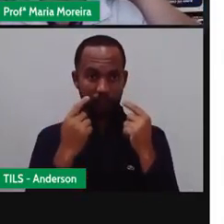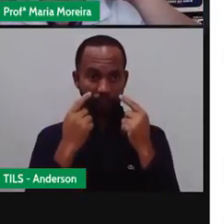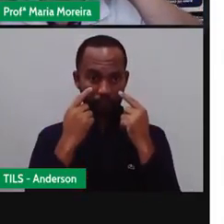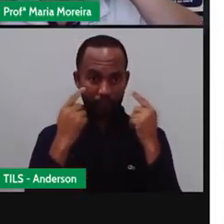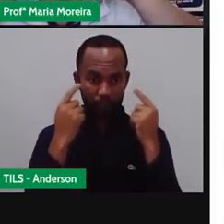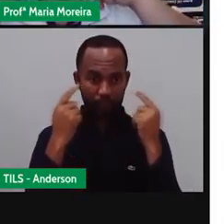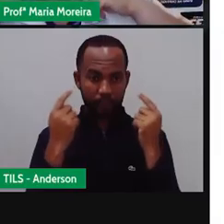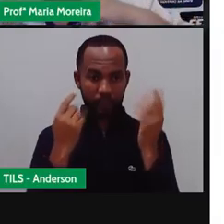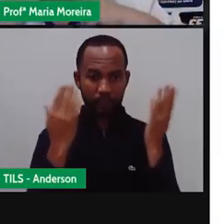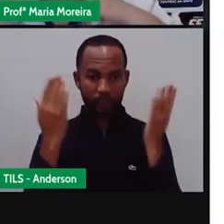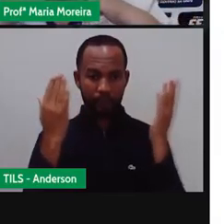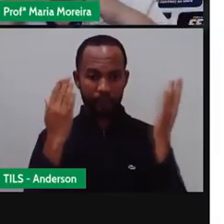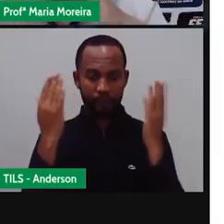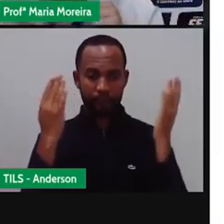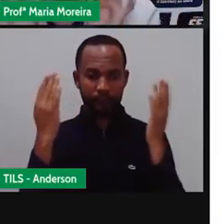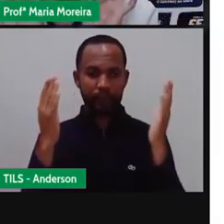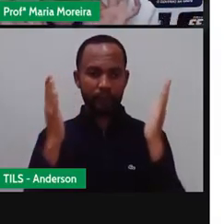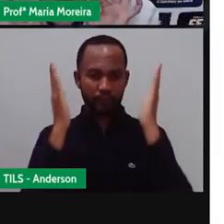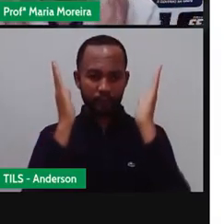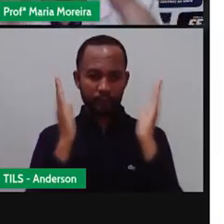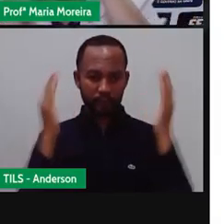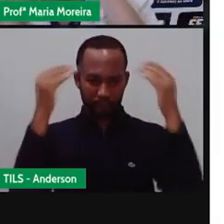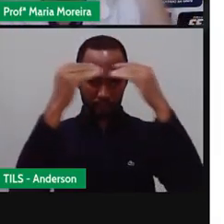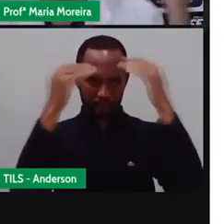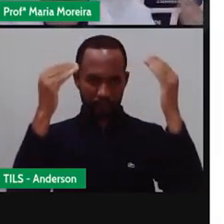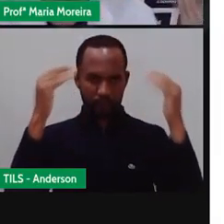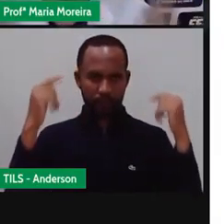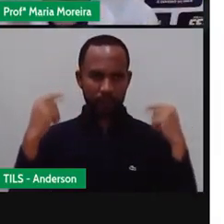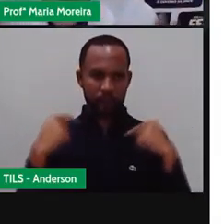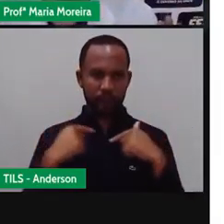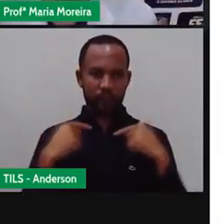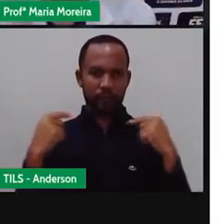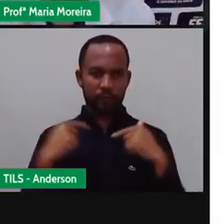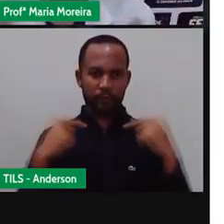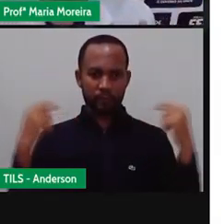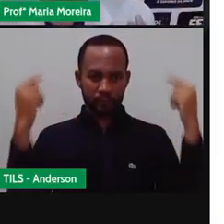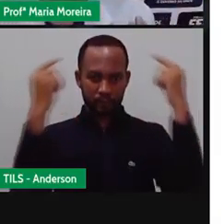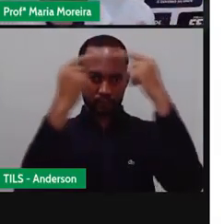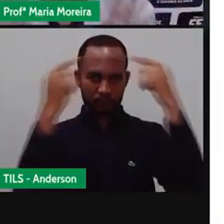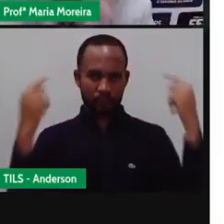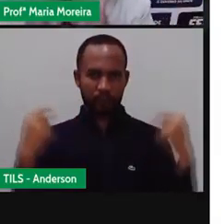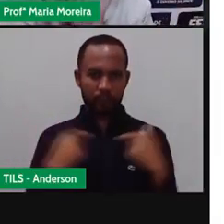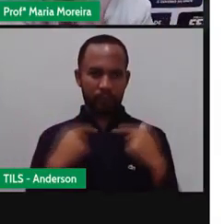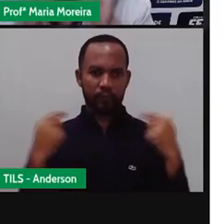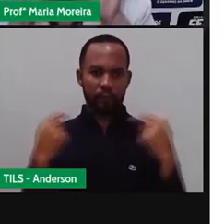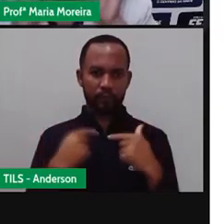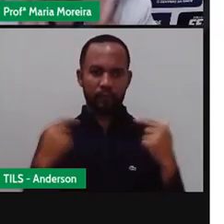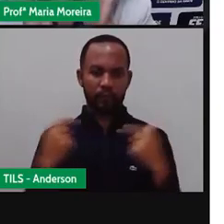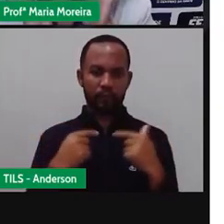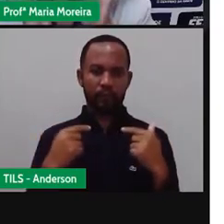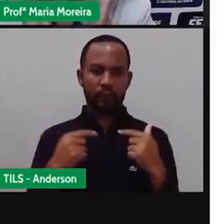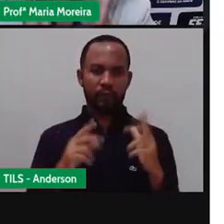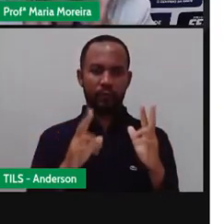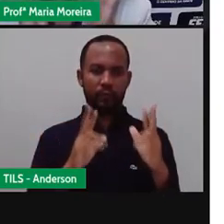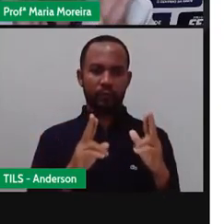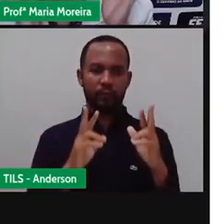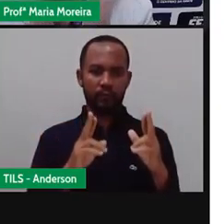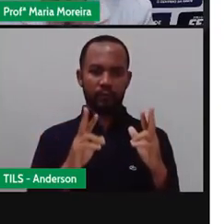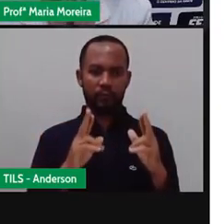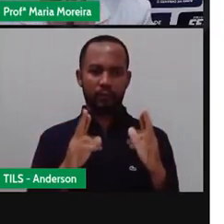não é isso? Ó, o nariz, a boca. Então, temos uma simetria bilateral. O que é isso? Os dois lados, o